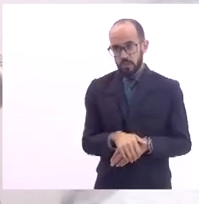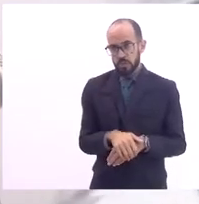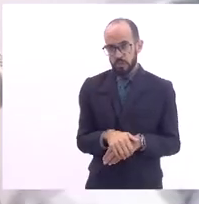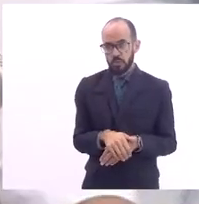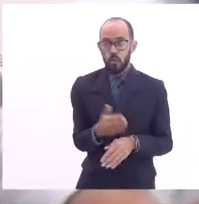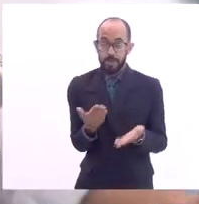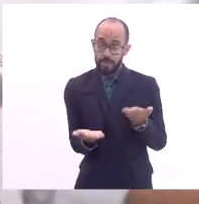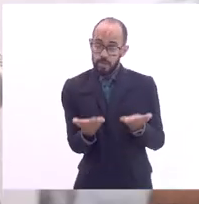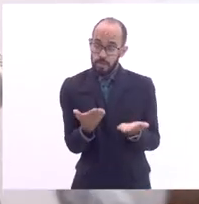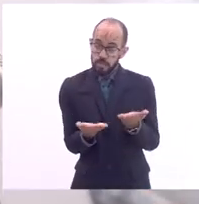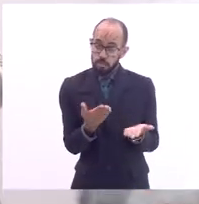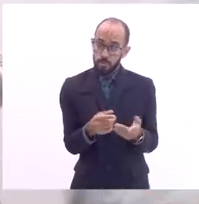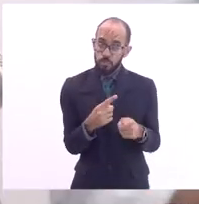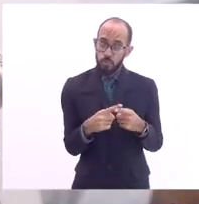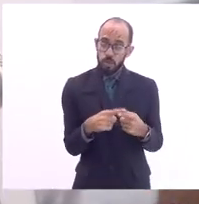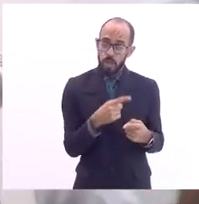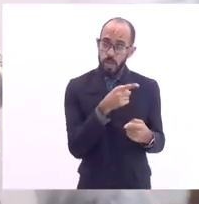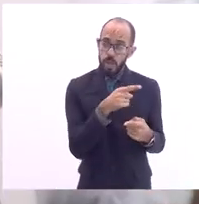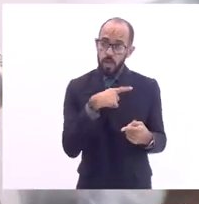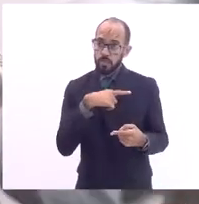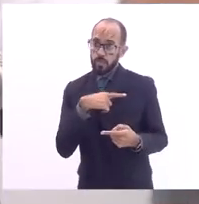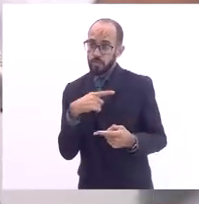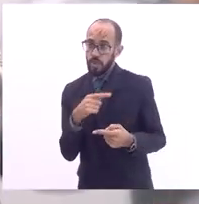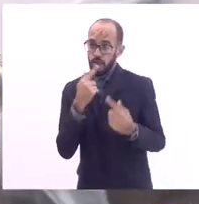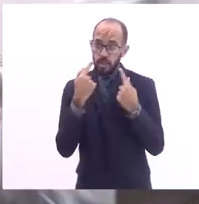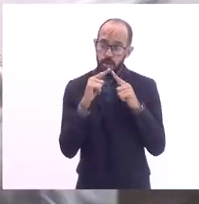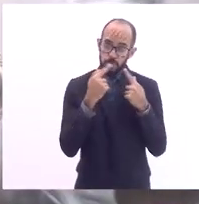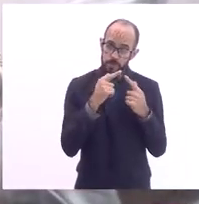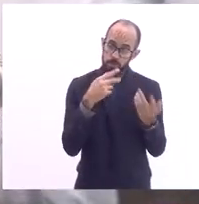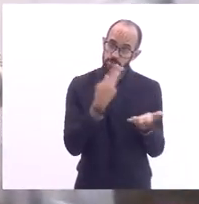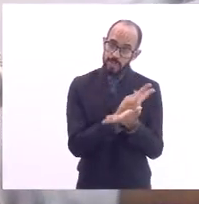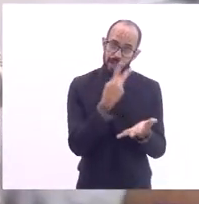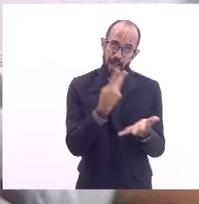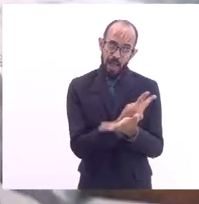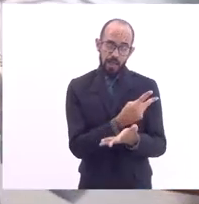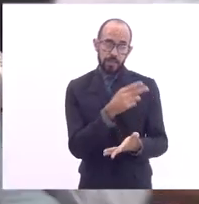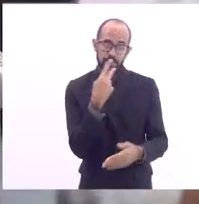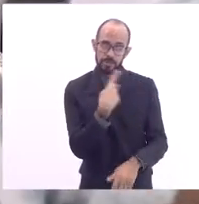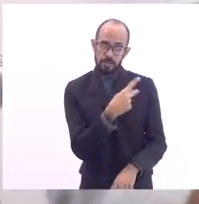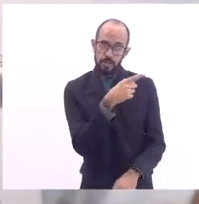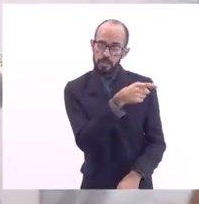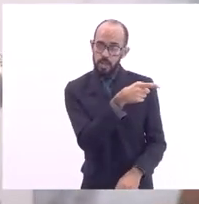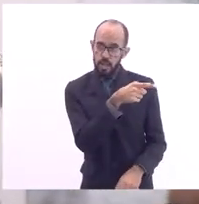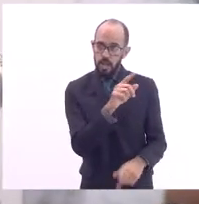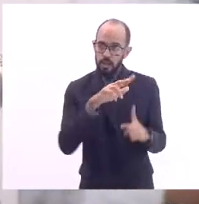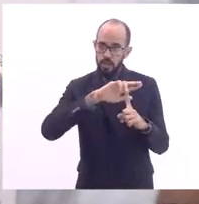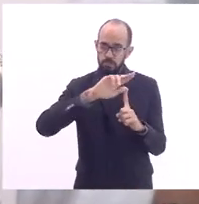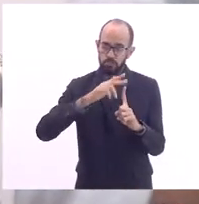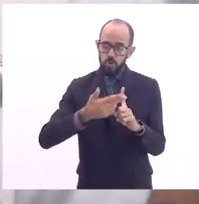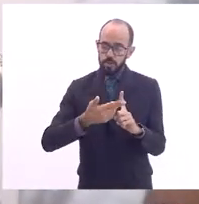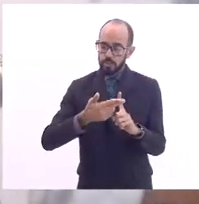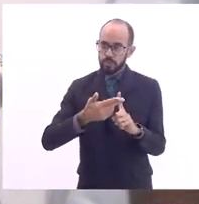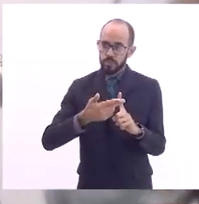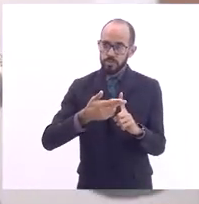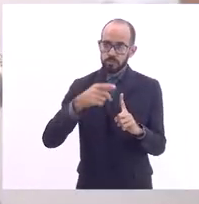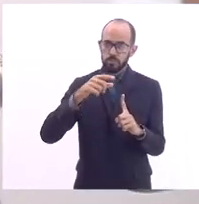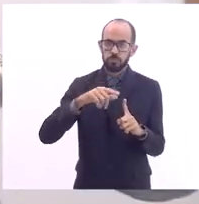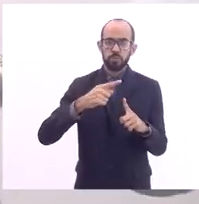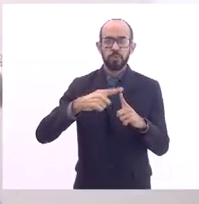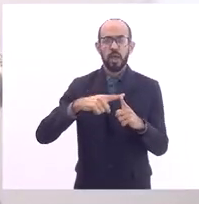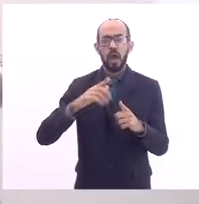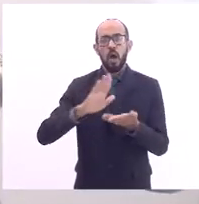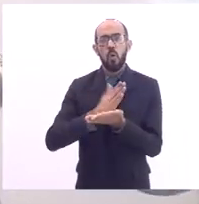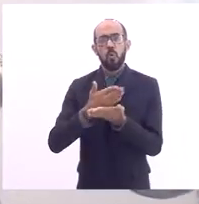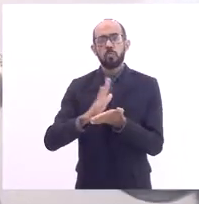a Deise cai sobre ela muitas das reclamações indevidas dessas podas, são podas criminosas que